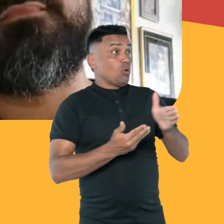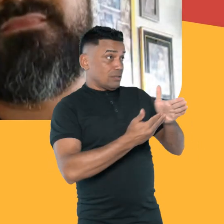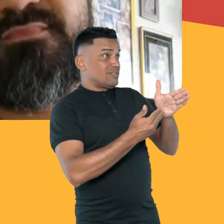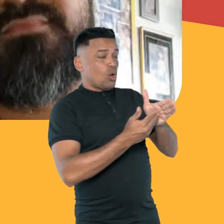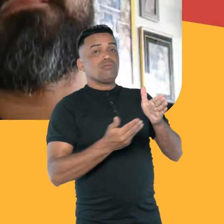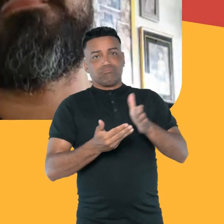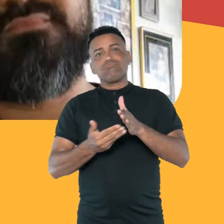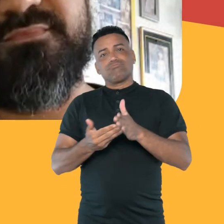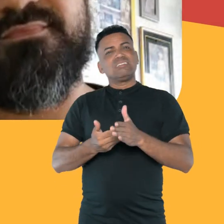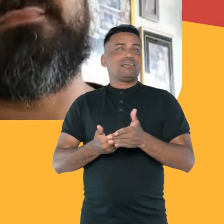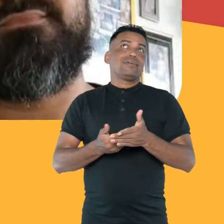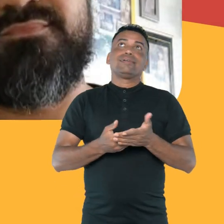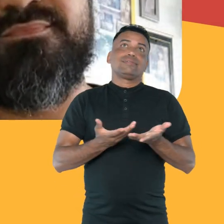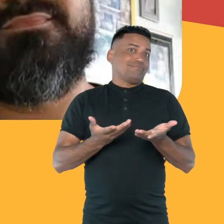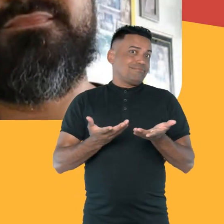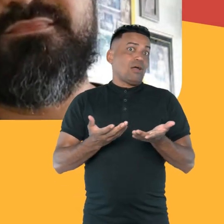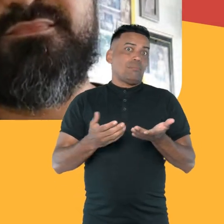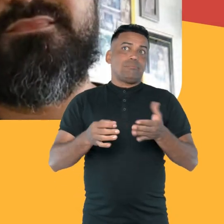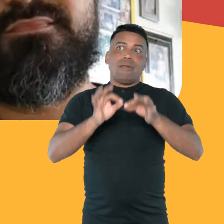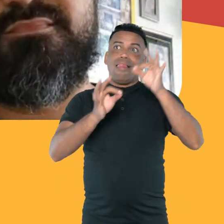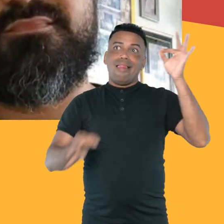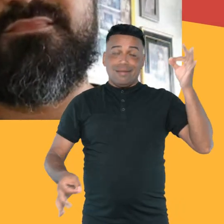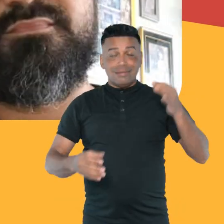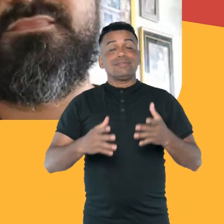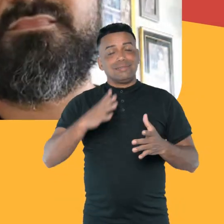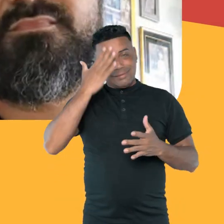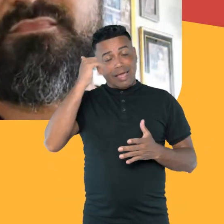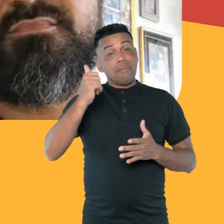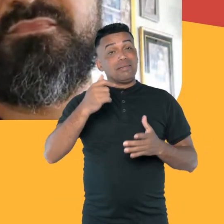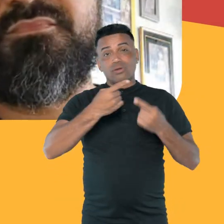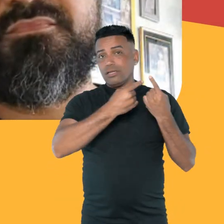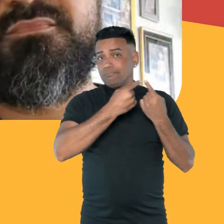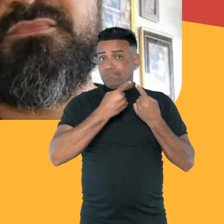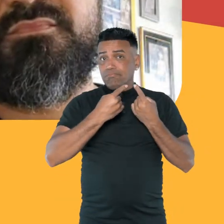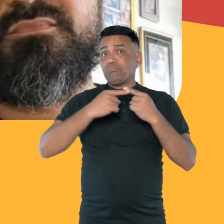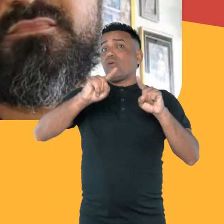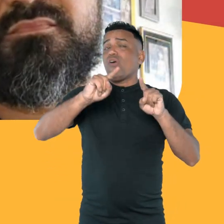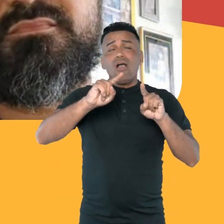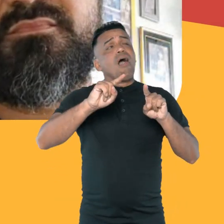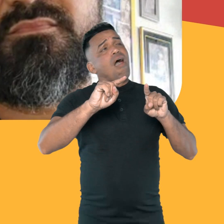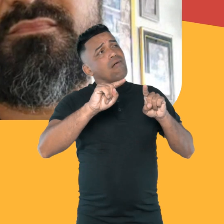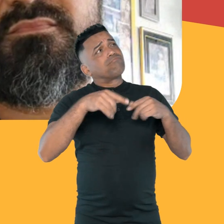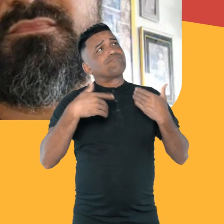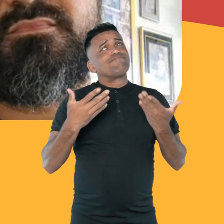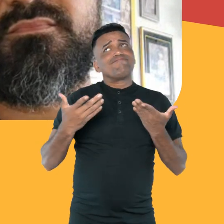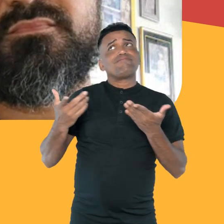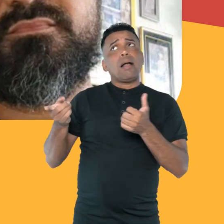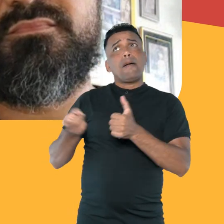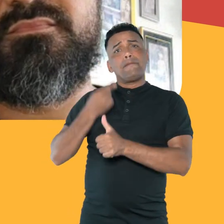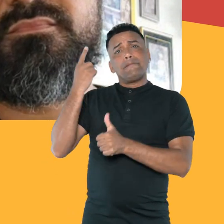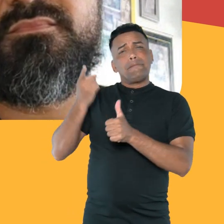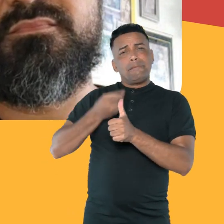amanhã falando sobre isso. Mas eu queria exatamente assim, te provocar nesse lugar. Assim. Primeiro,